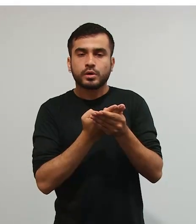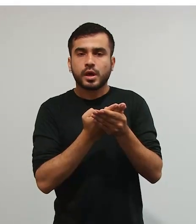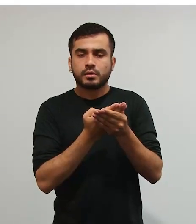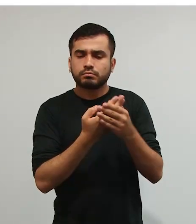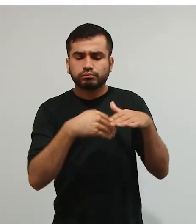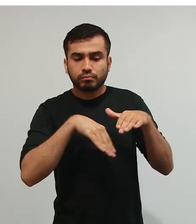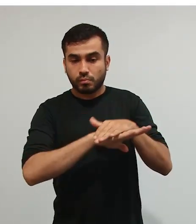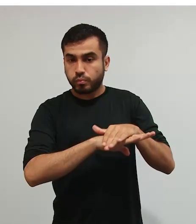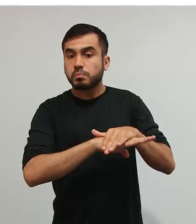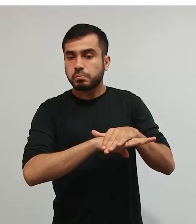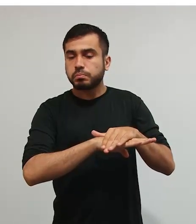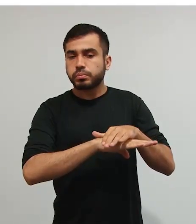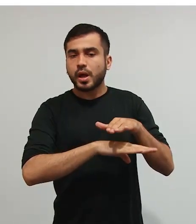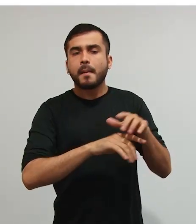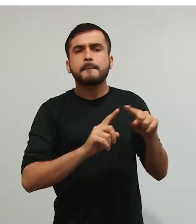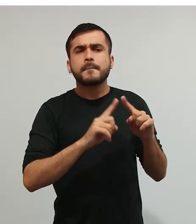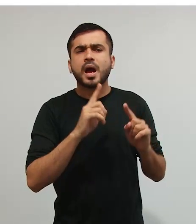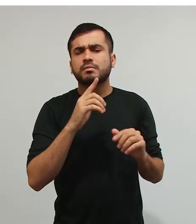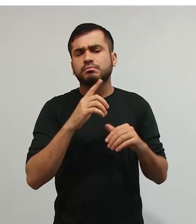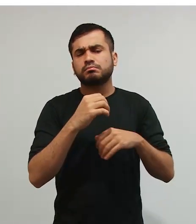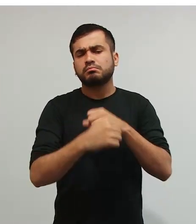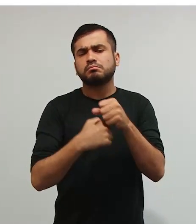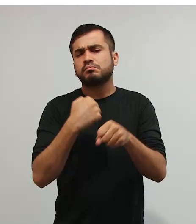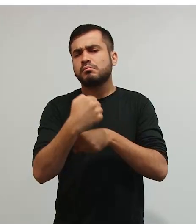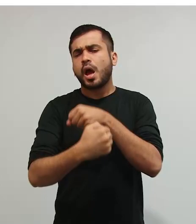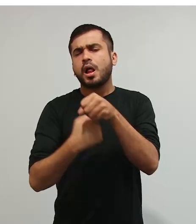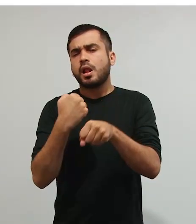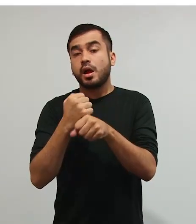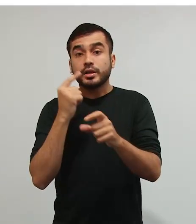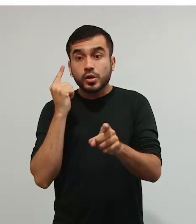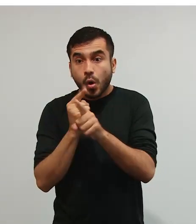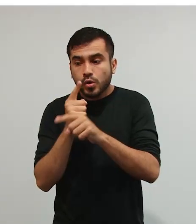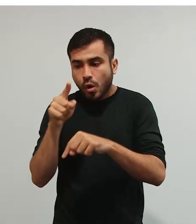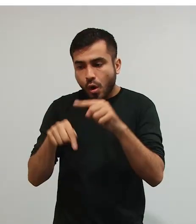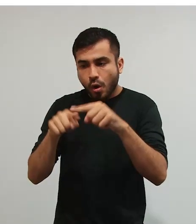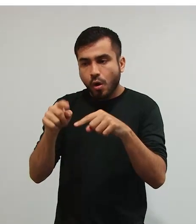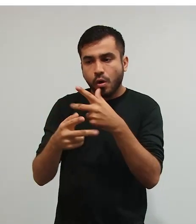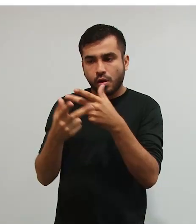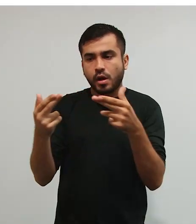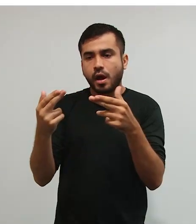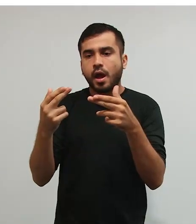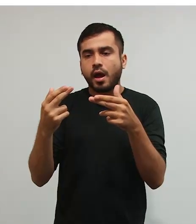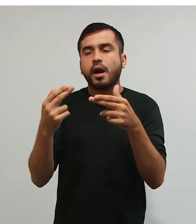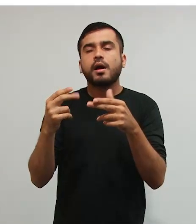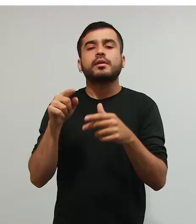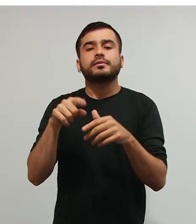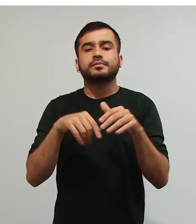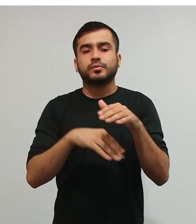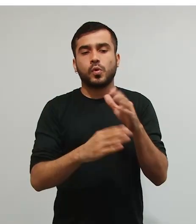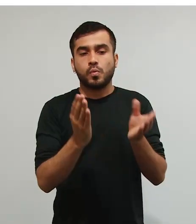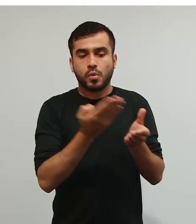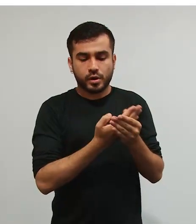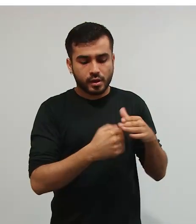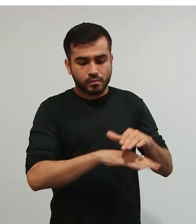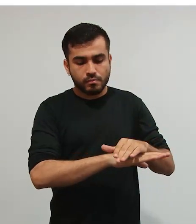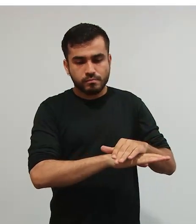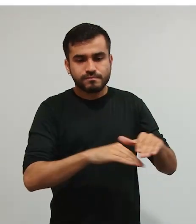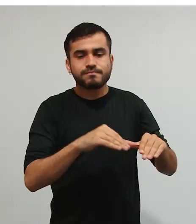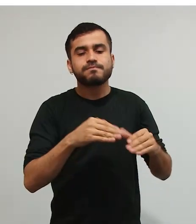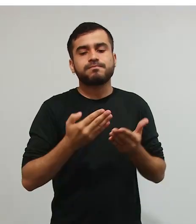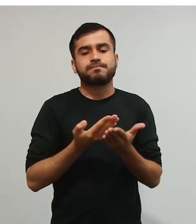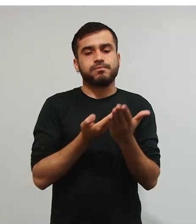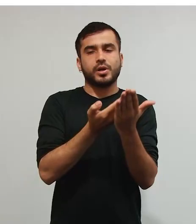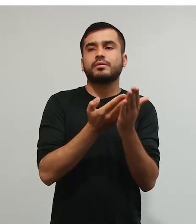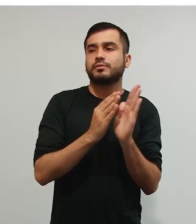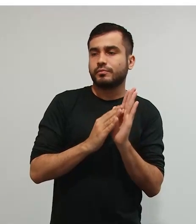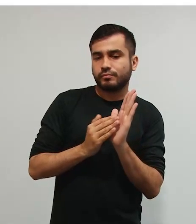execução está arquivado. Mas aí passou um tempo e encontrou bem. Aí os autos do processo serão